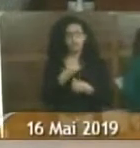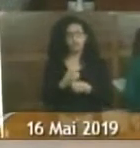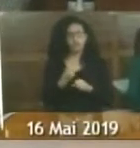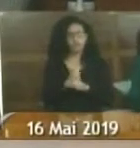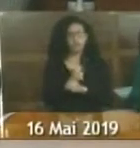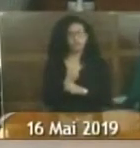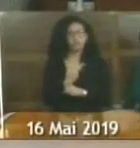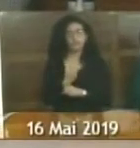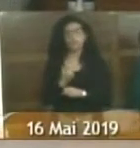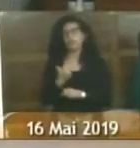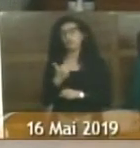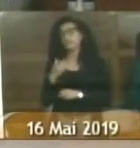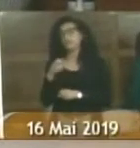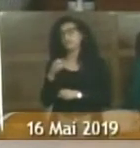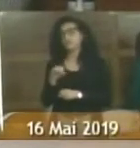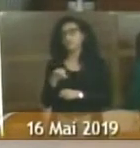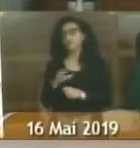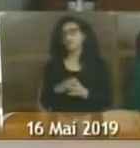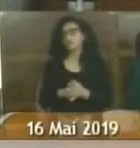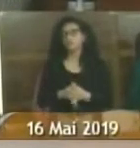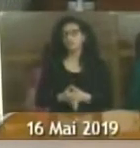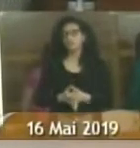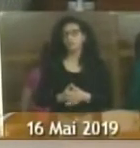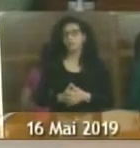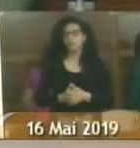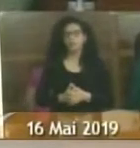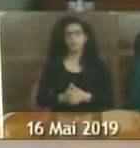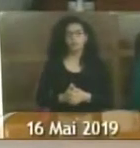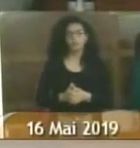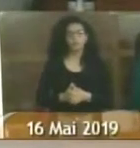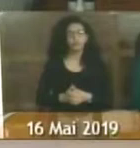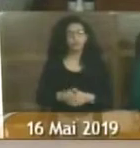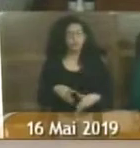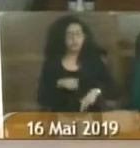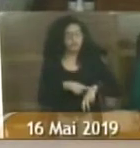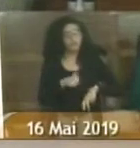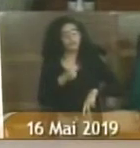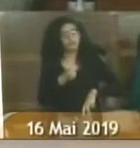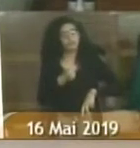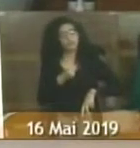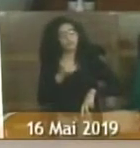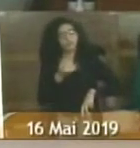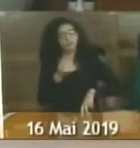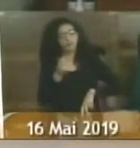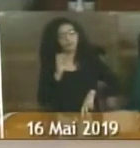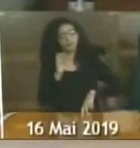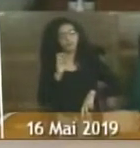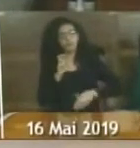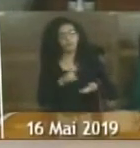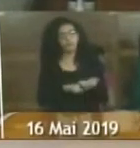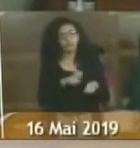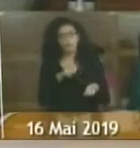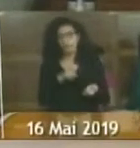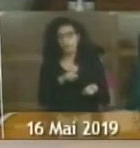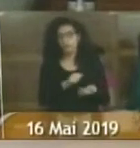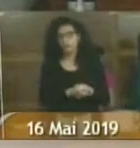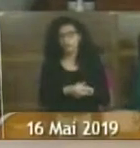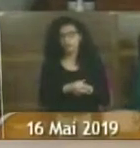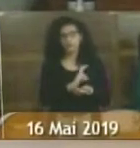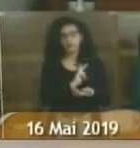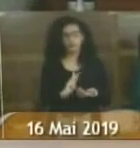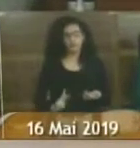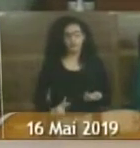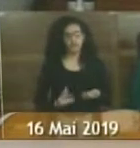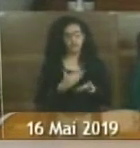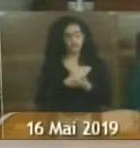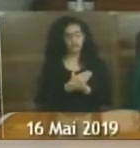legislativo do ano de 2019. Às 10 e 1 minuto, o presidente, às 10 horas e 1 minuto, o presidente da